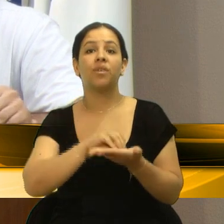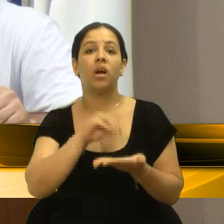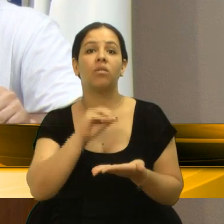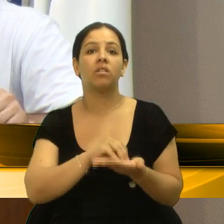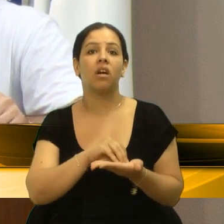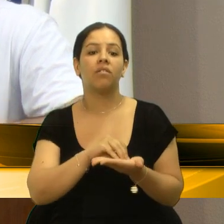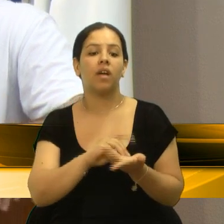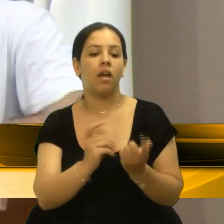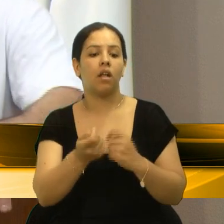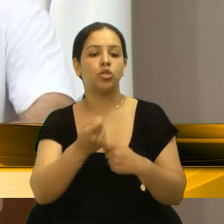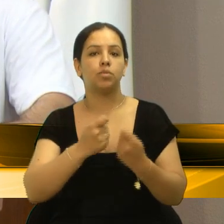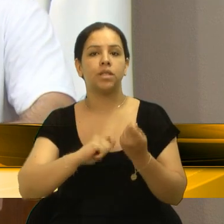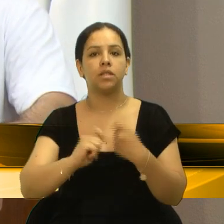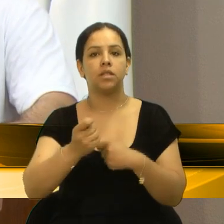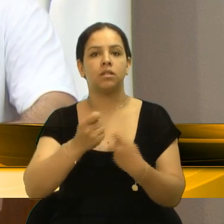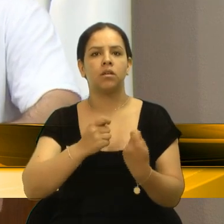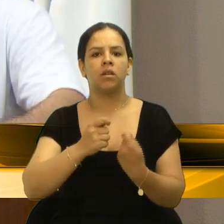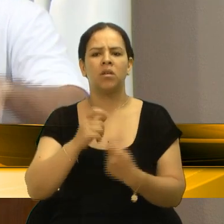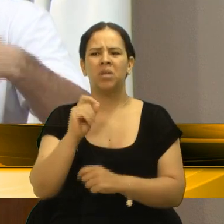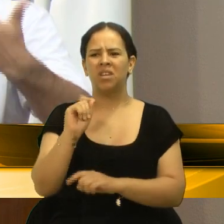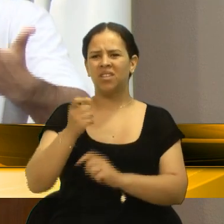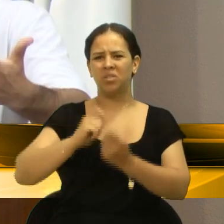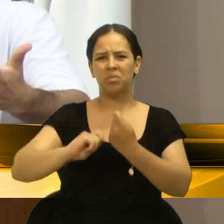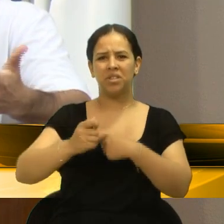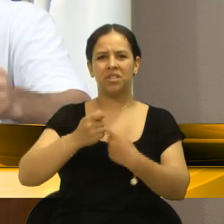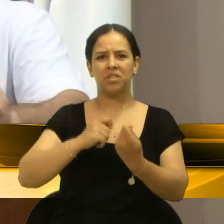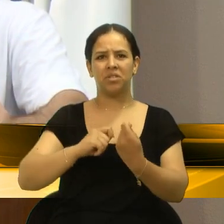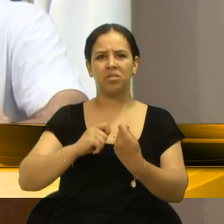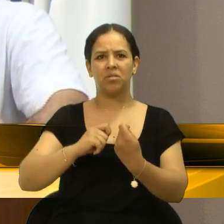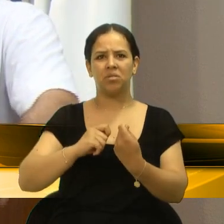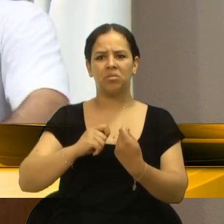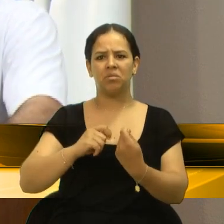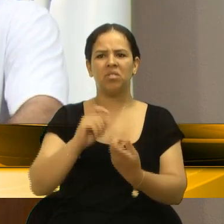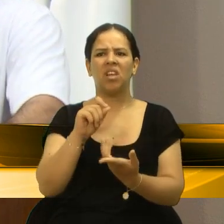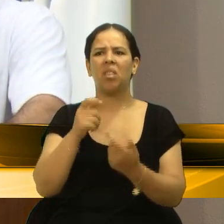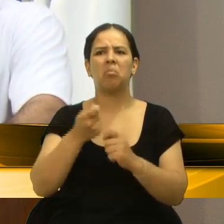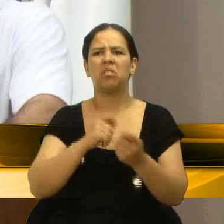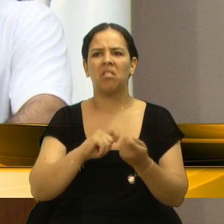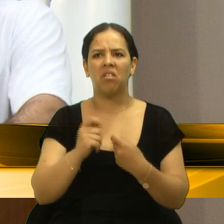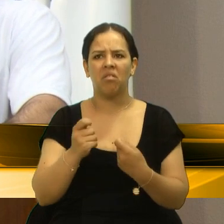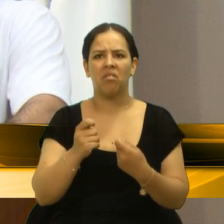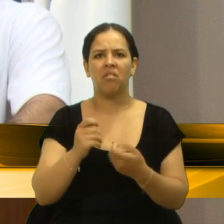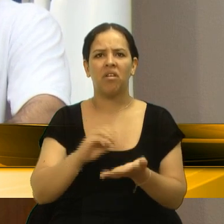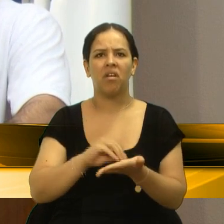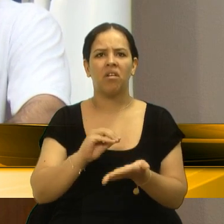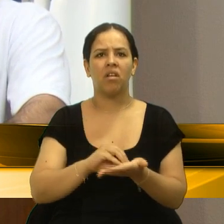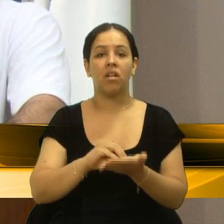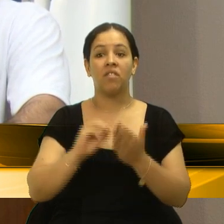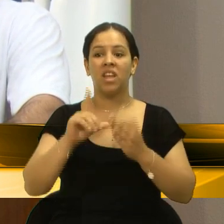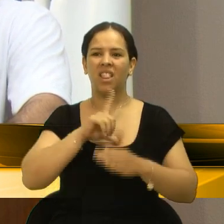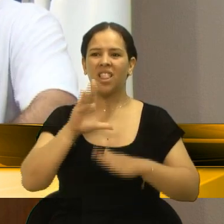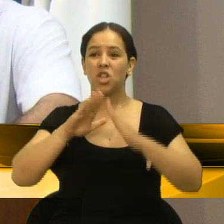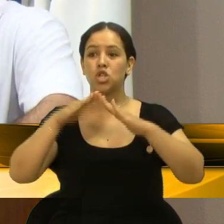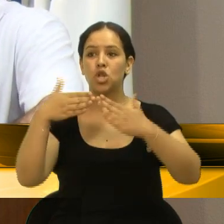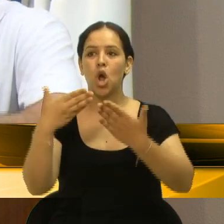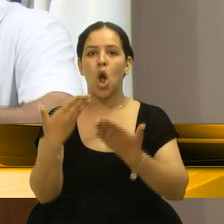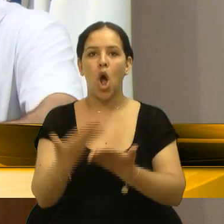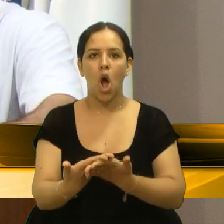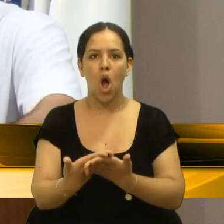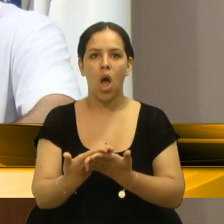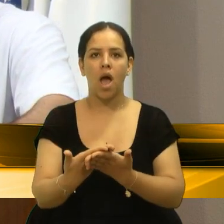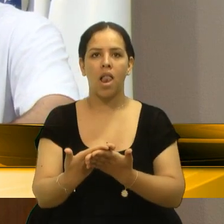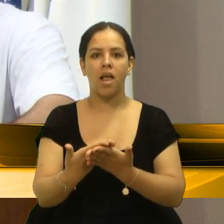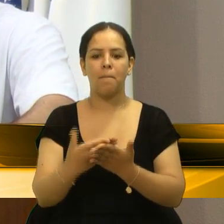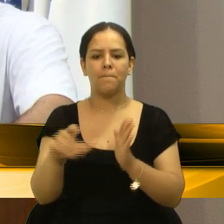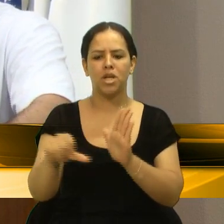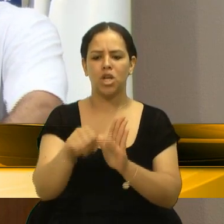gestão. Mas que gestão? A digestão? Que haveria escolas verticais, conserto das atuais e